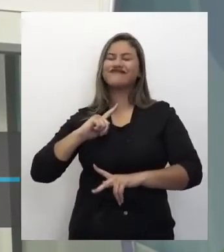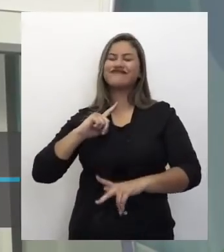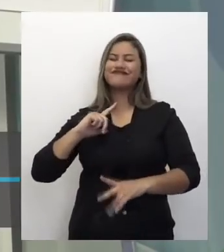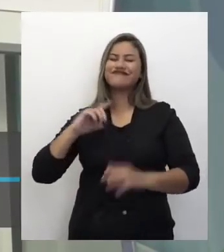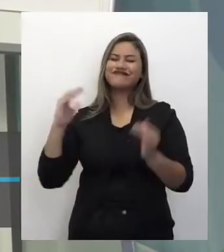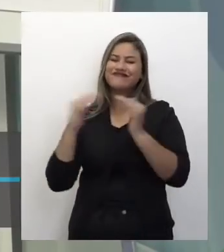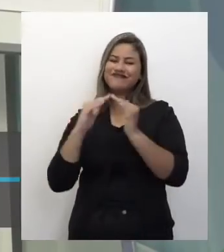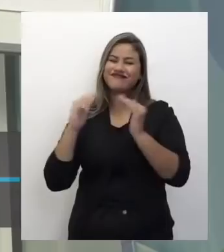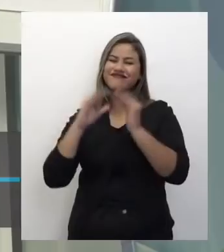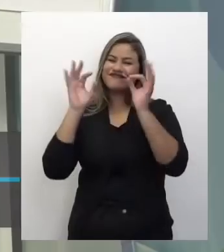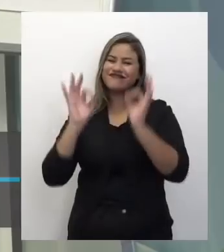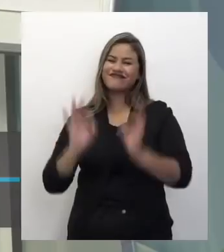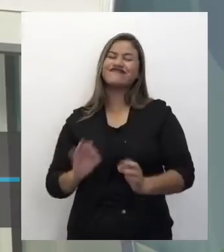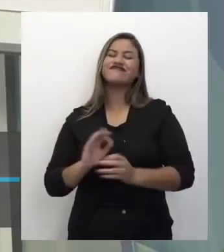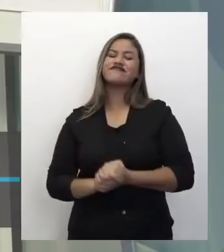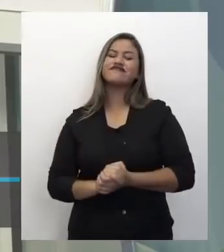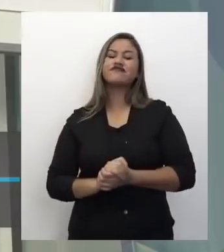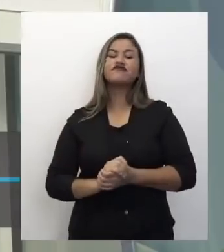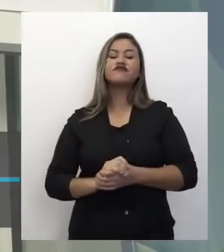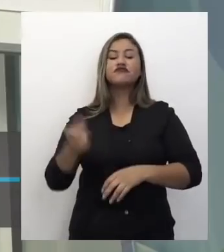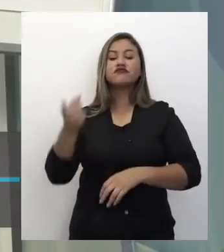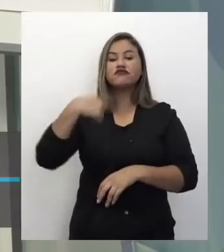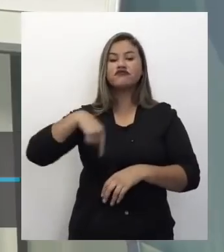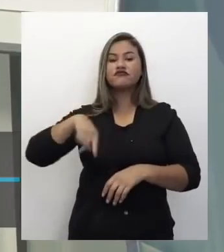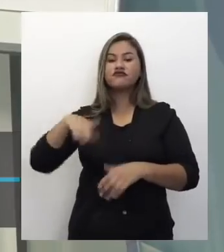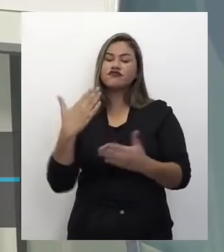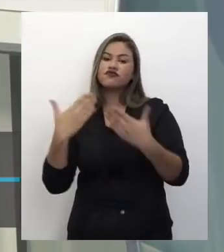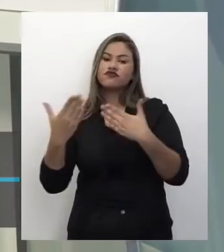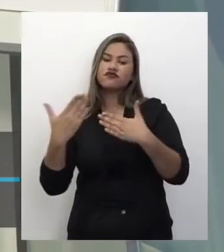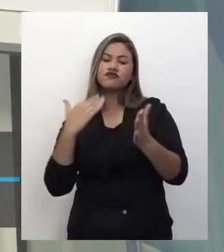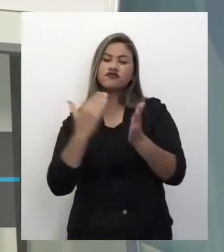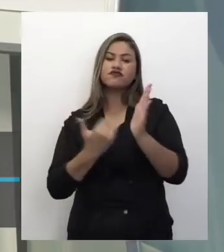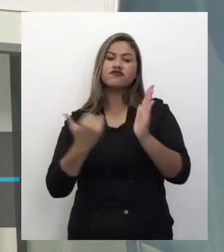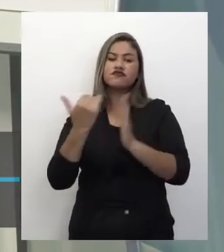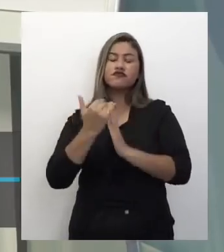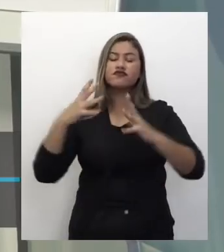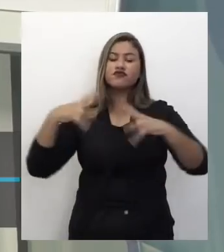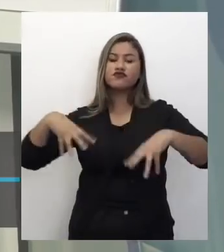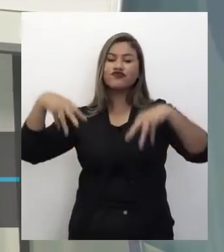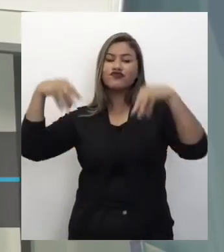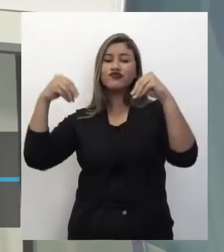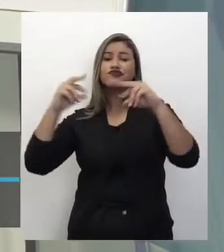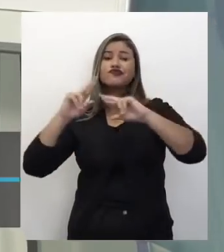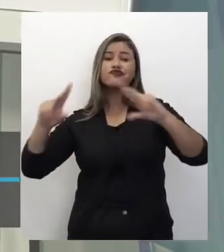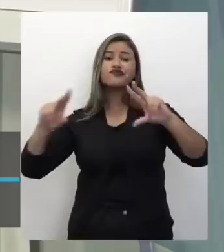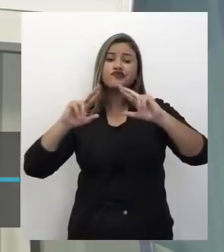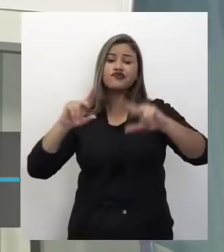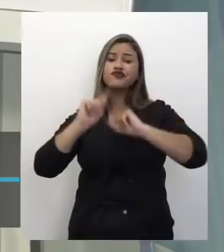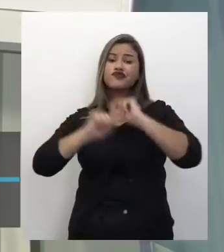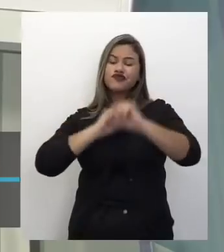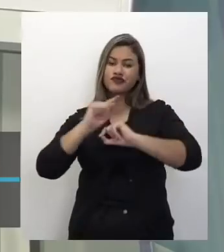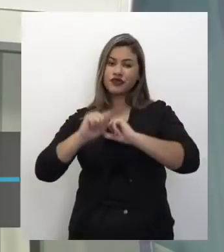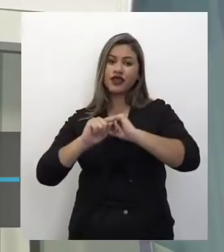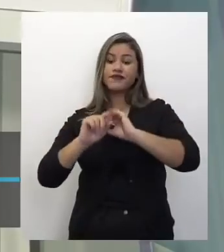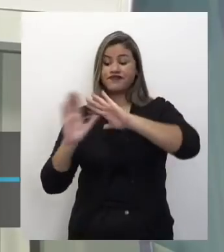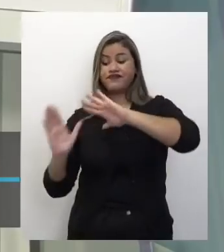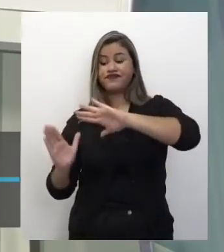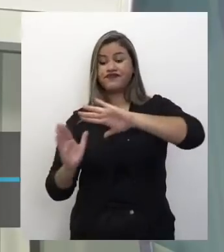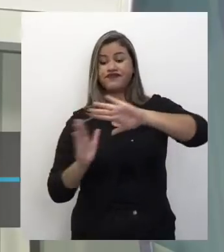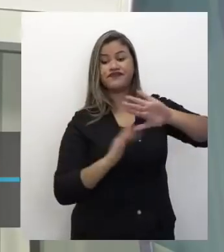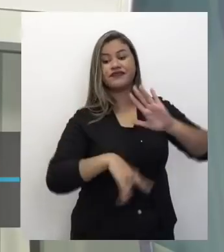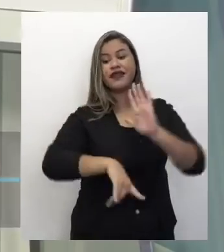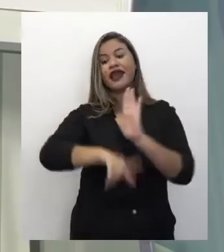semestre sobre as diferenças do circo. Mas antes, vamos começar nossa aula falando sobre o teatro. Então, a